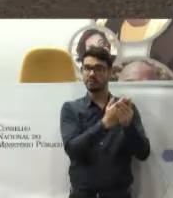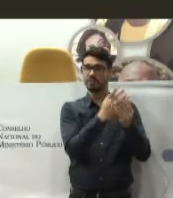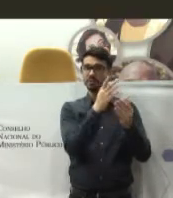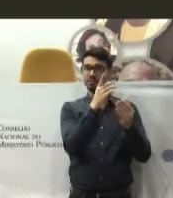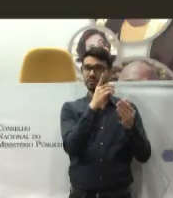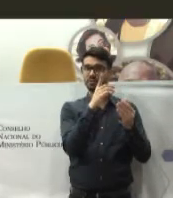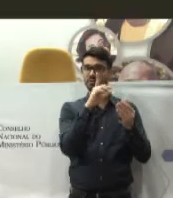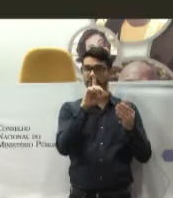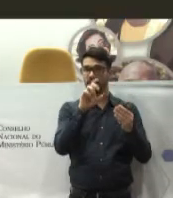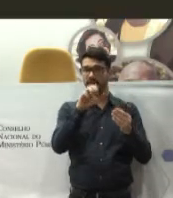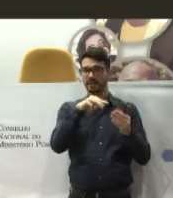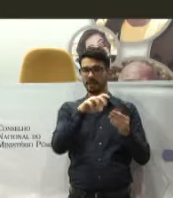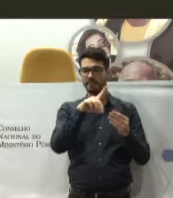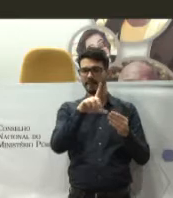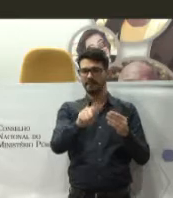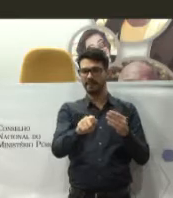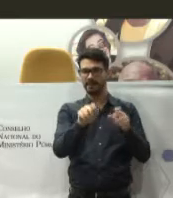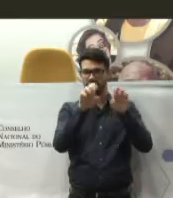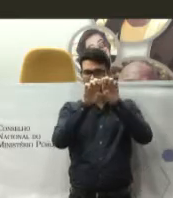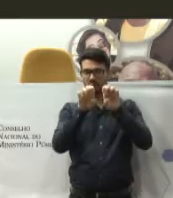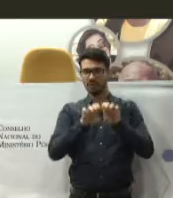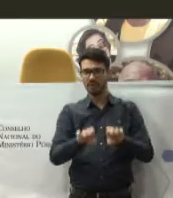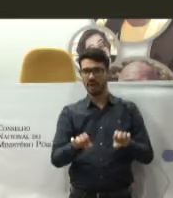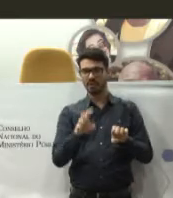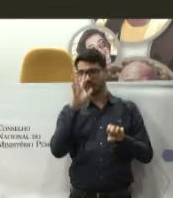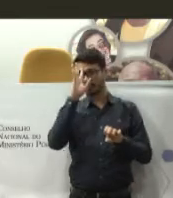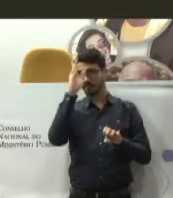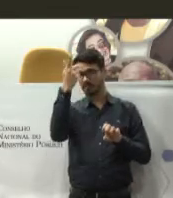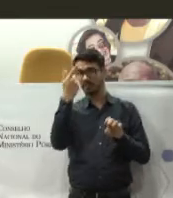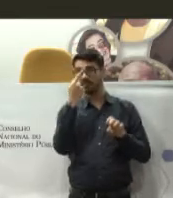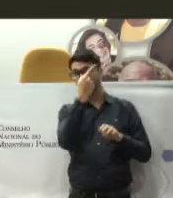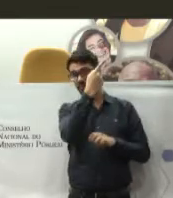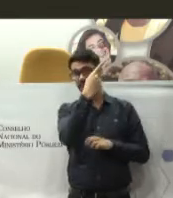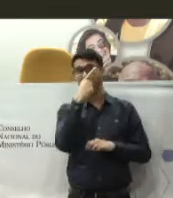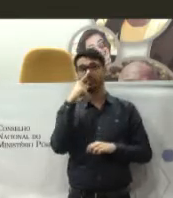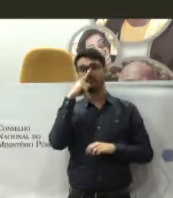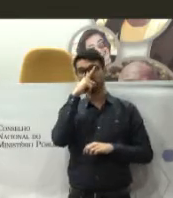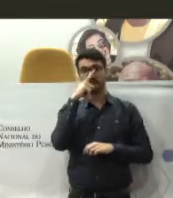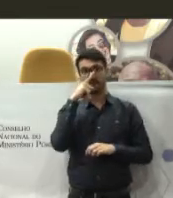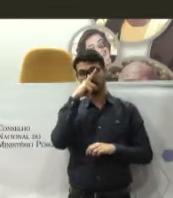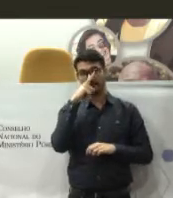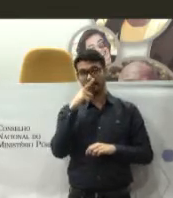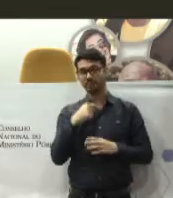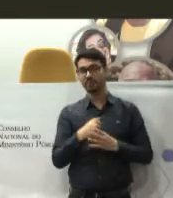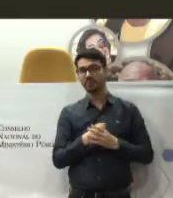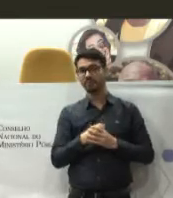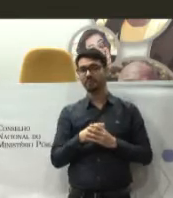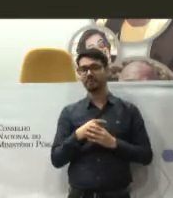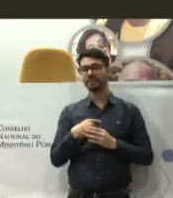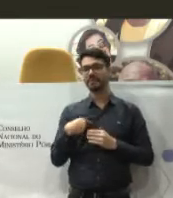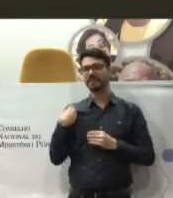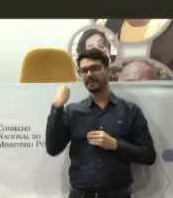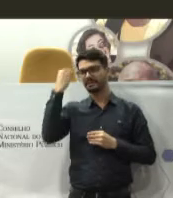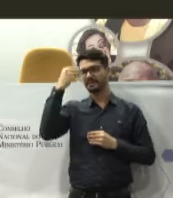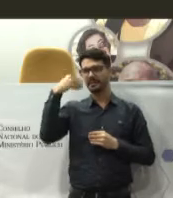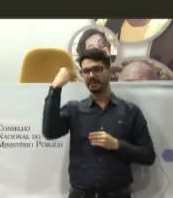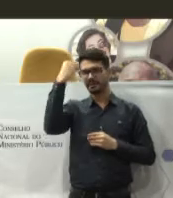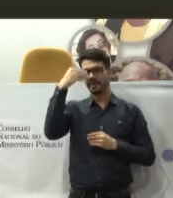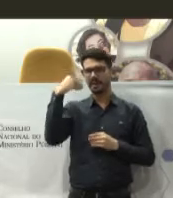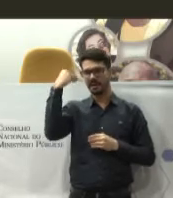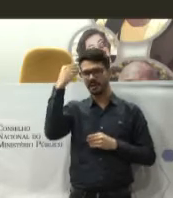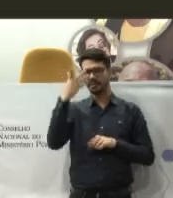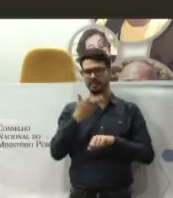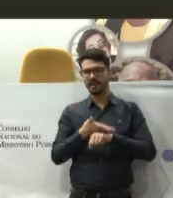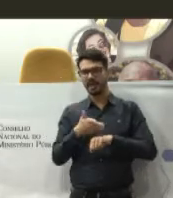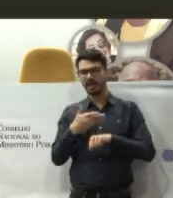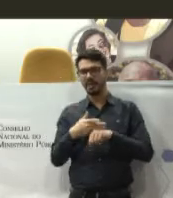solução. Um outro risco da atuação judicial é a atuação experimentalista.